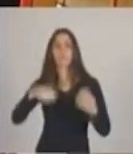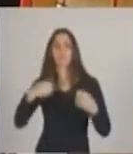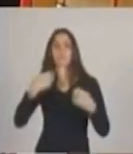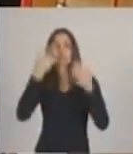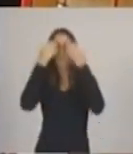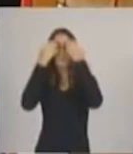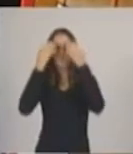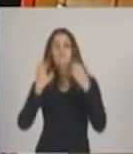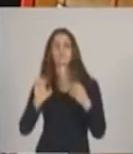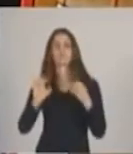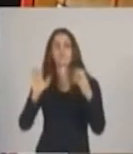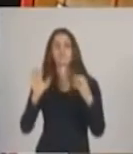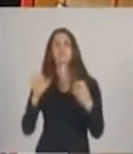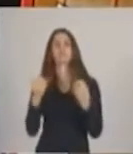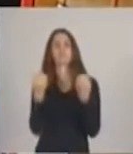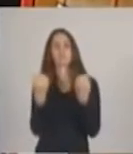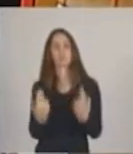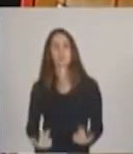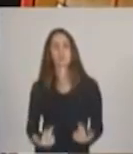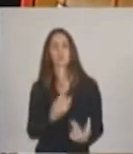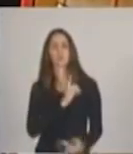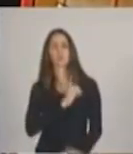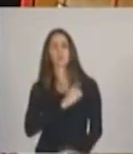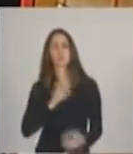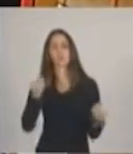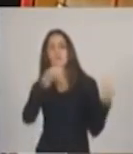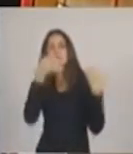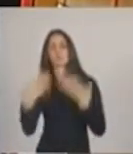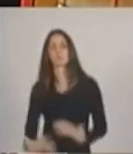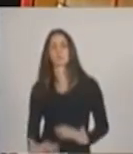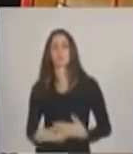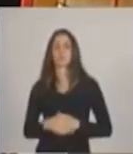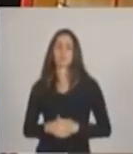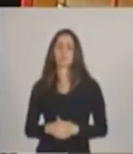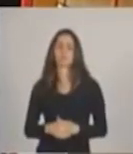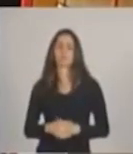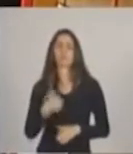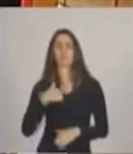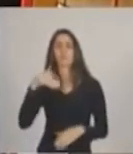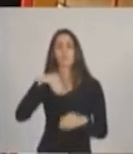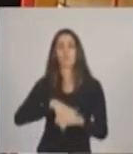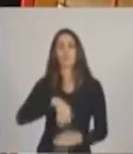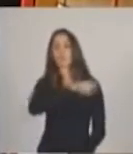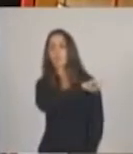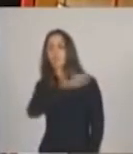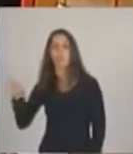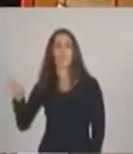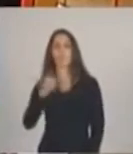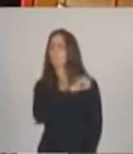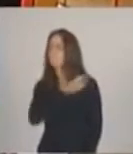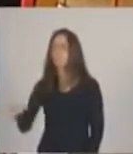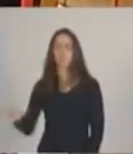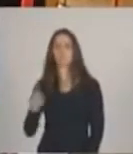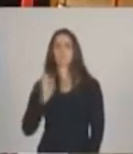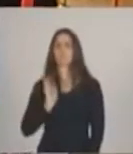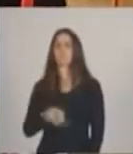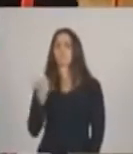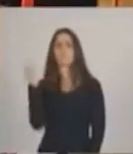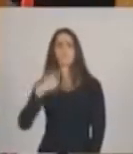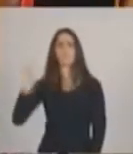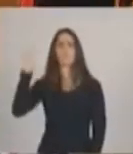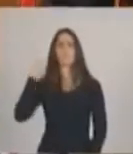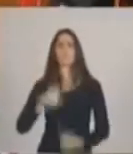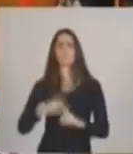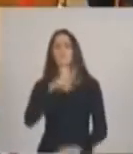córnea, como o deputado Danilo Baense colocou muito bem na explanação dele. Eu voto não, mil vezes não. Deputado Vandinho